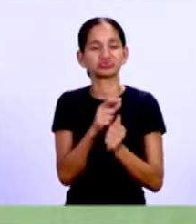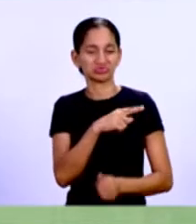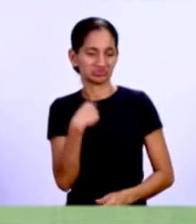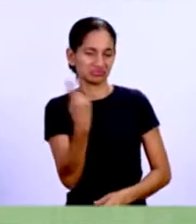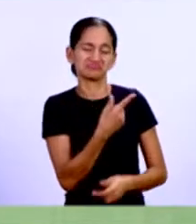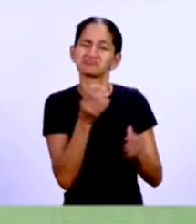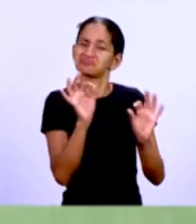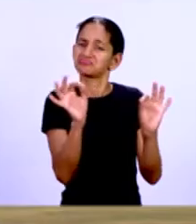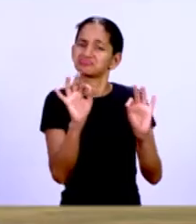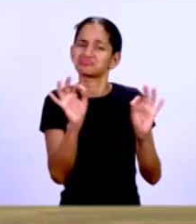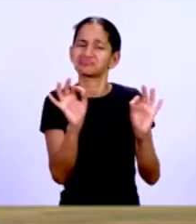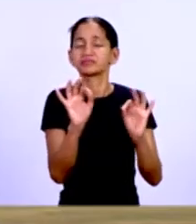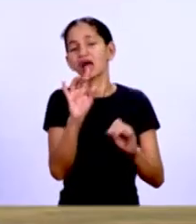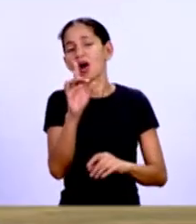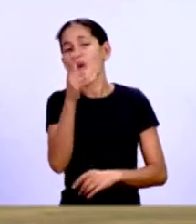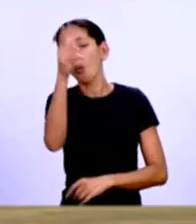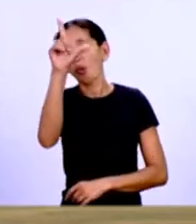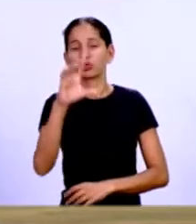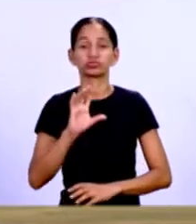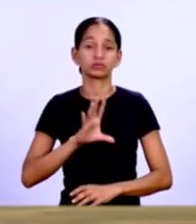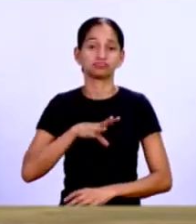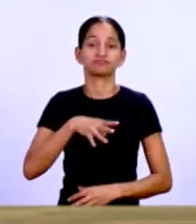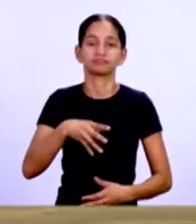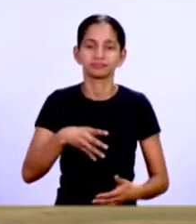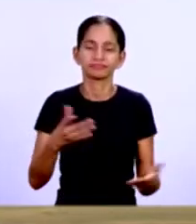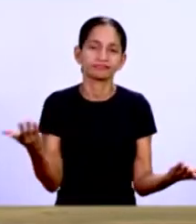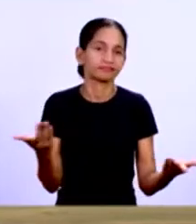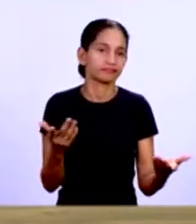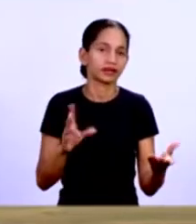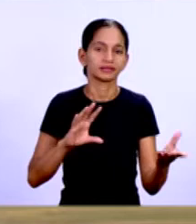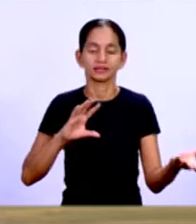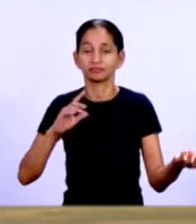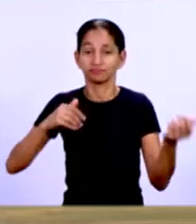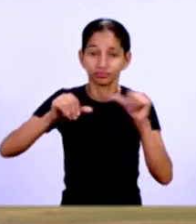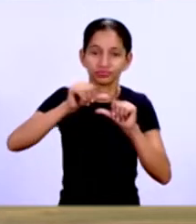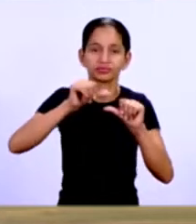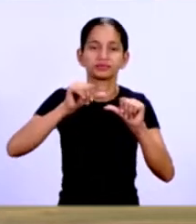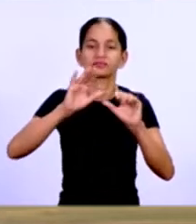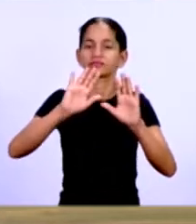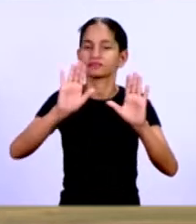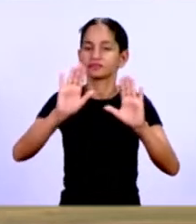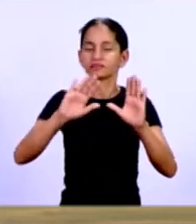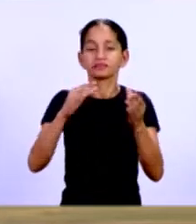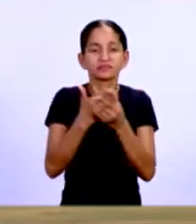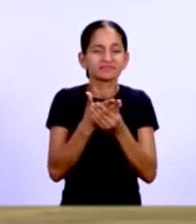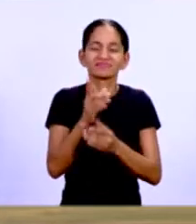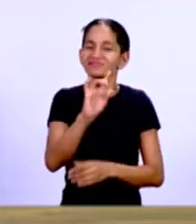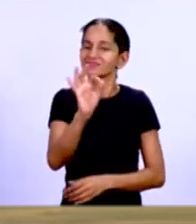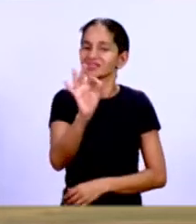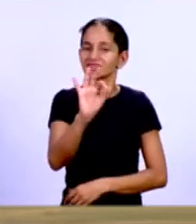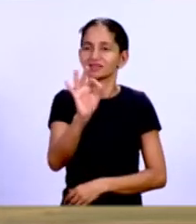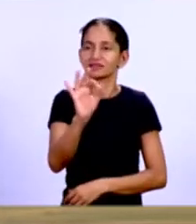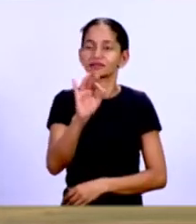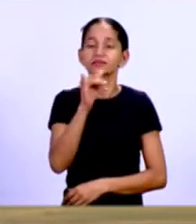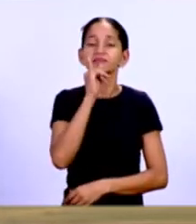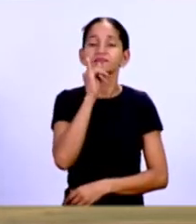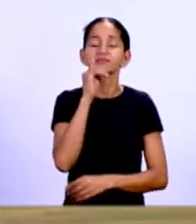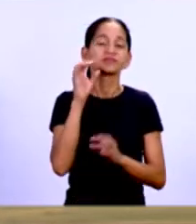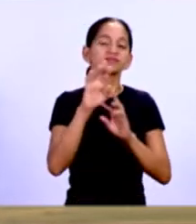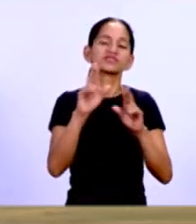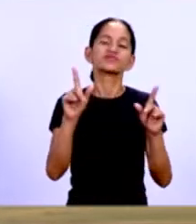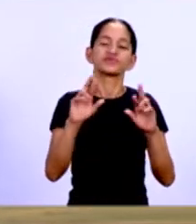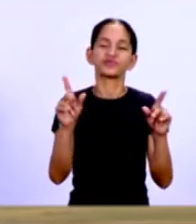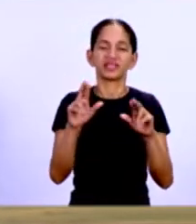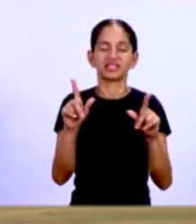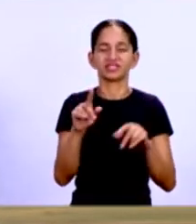público, ou se você toma alguma atitude que possa vir a gerar um processo, que seria no caso do processo legal ou